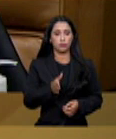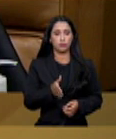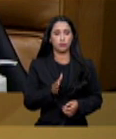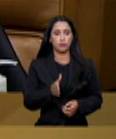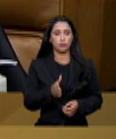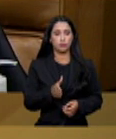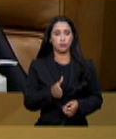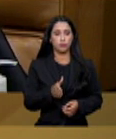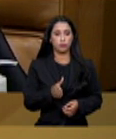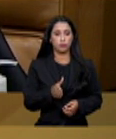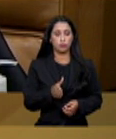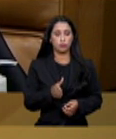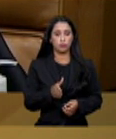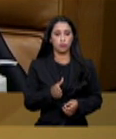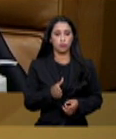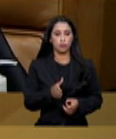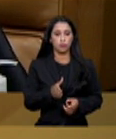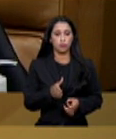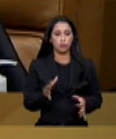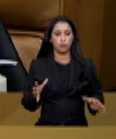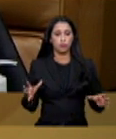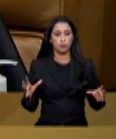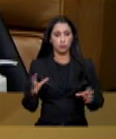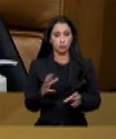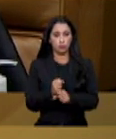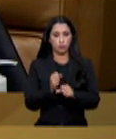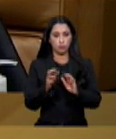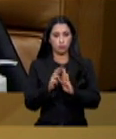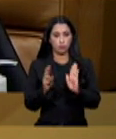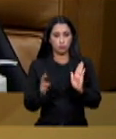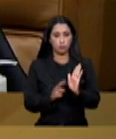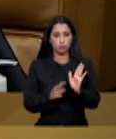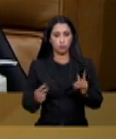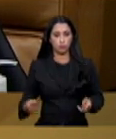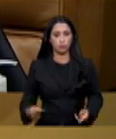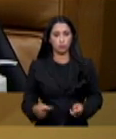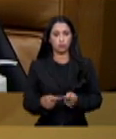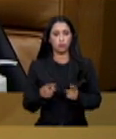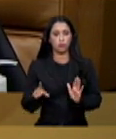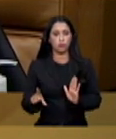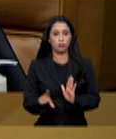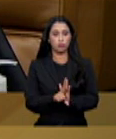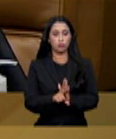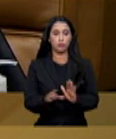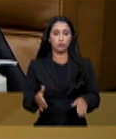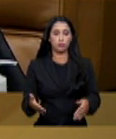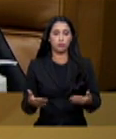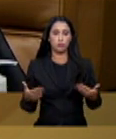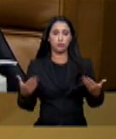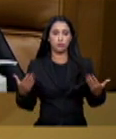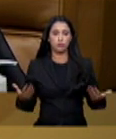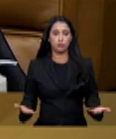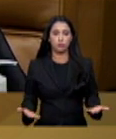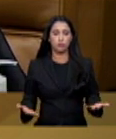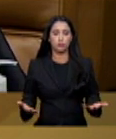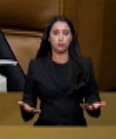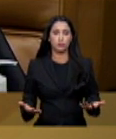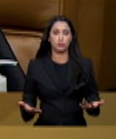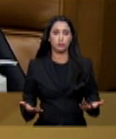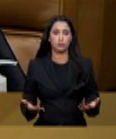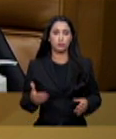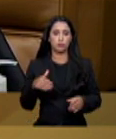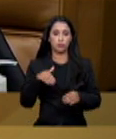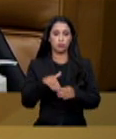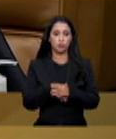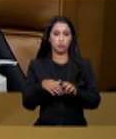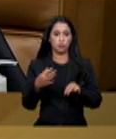pode deduzir do conjunto das regras legais, e aqui, portanto, estou me postando na direção do